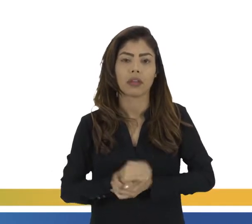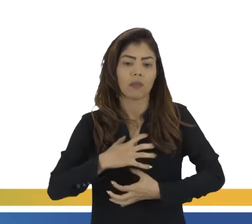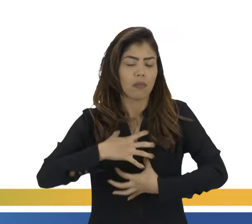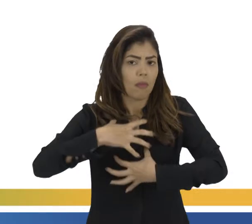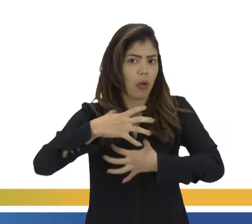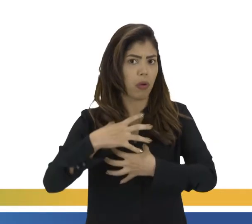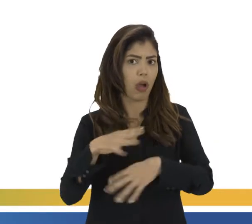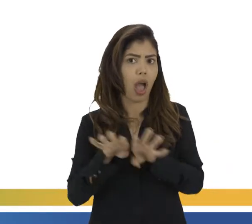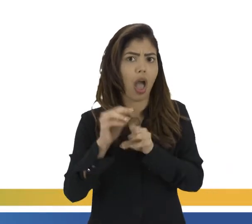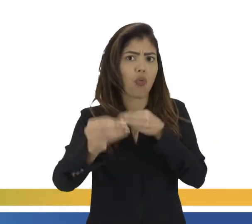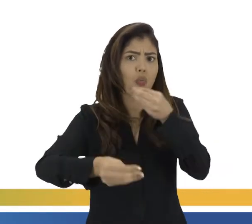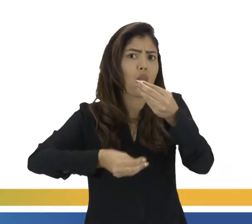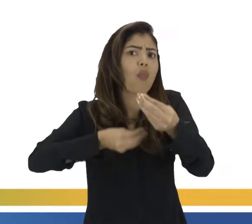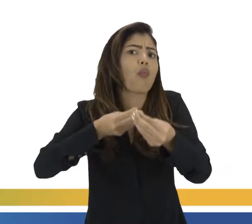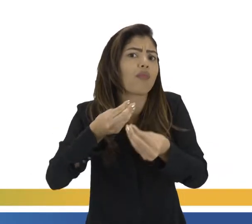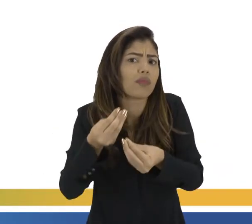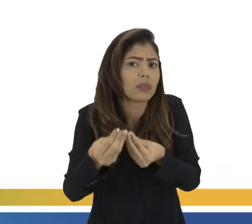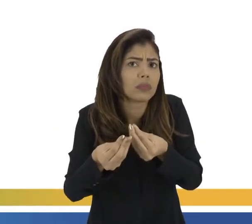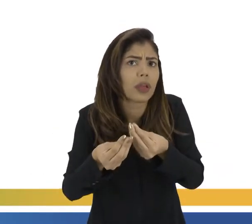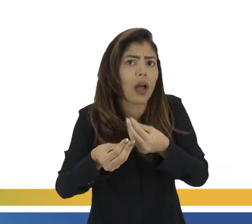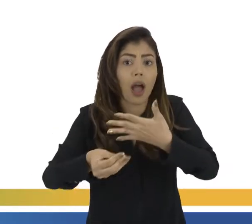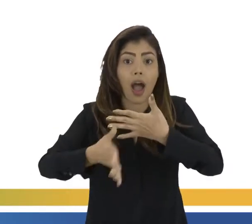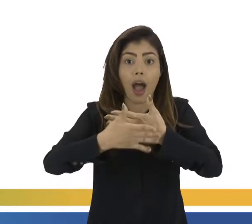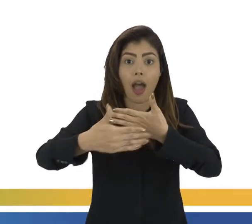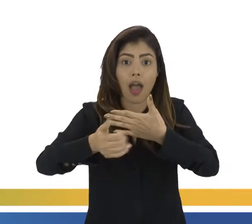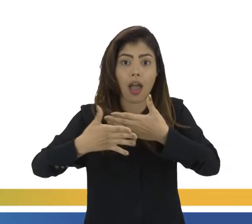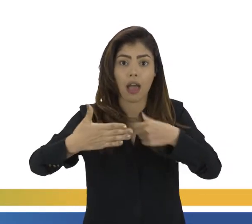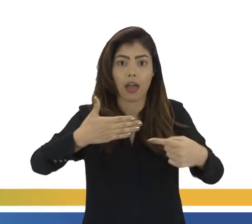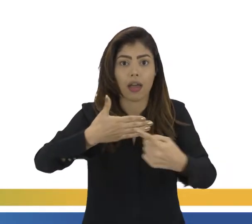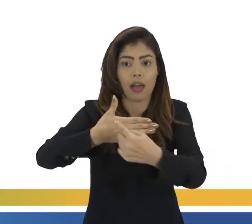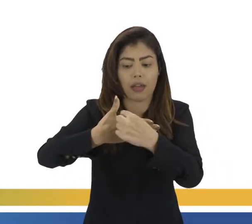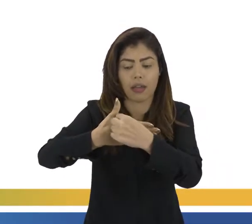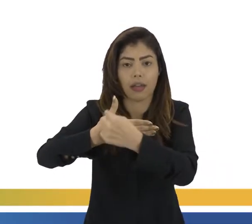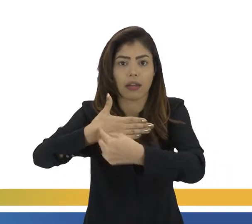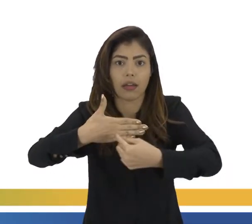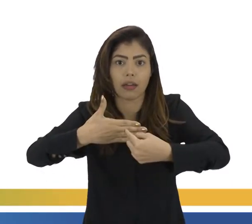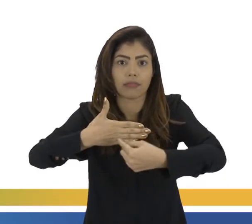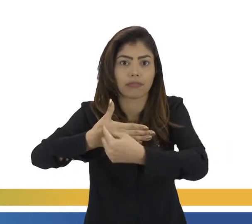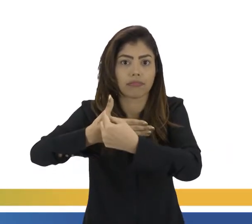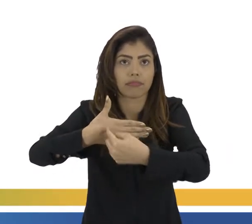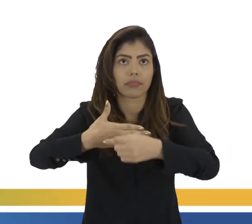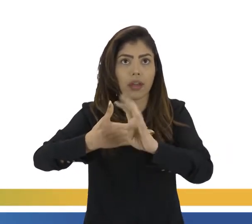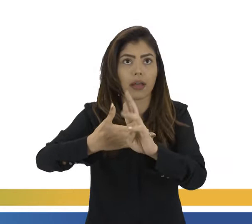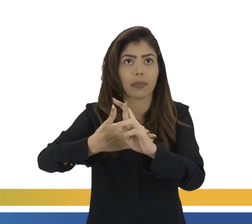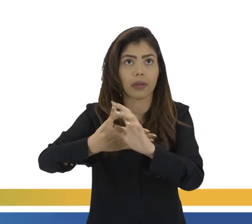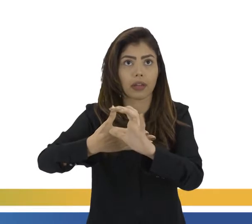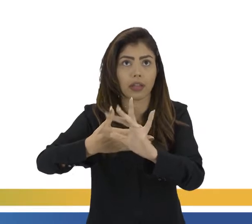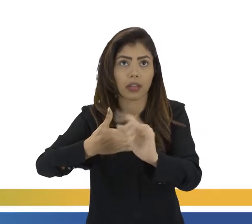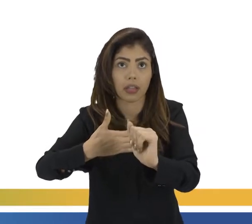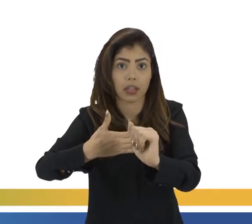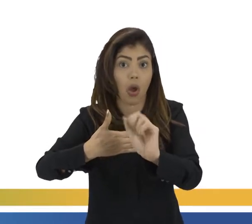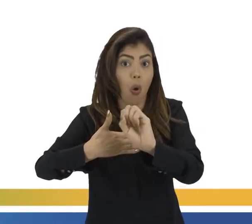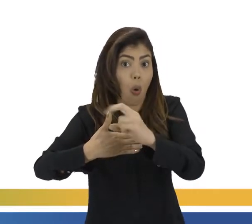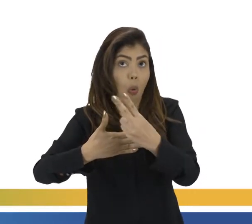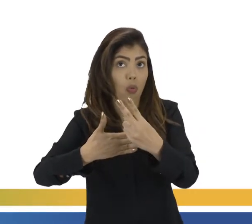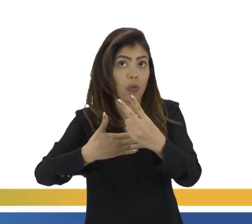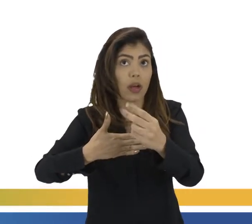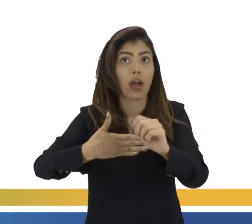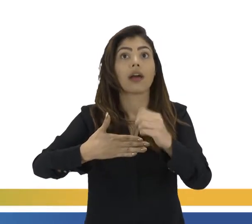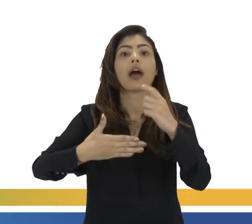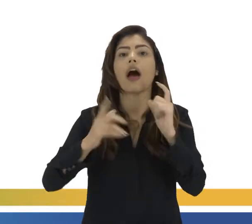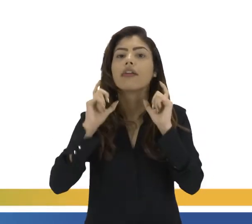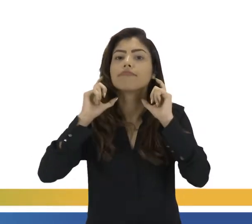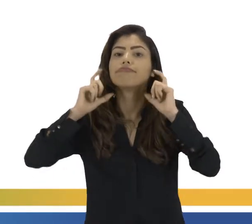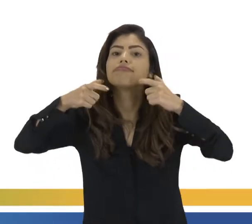dos peixes, ela é branquial, ou seja, ela possui brânquias ou guelras,